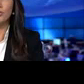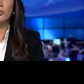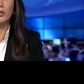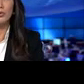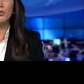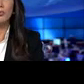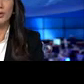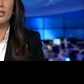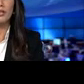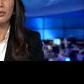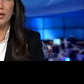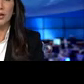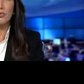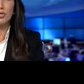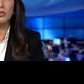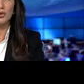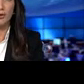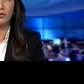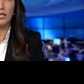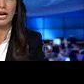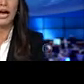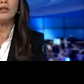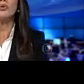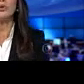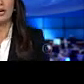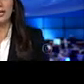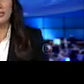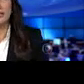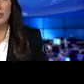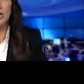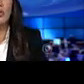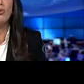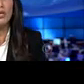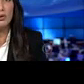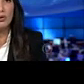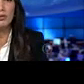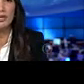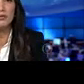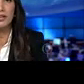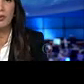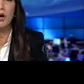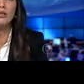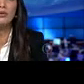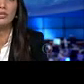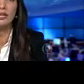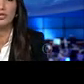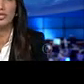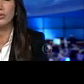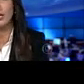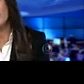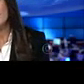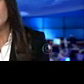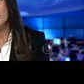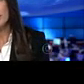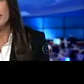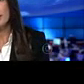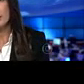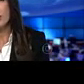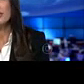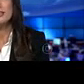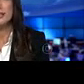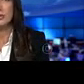O ministro do Tribunal Superior Eleitoral, Dias Toffoli, anulou a decisão que condenou o deputado federal Antony Garotinho e a